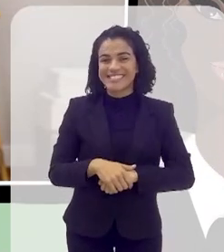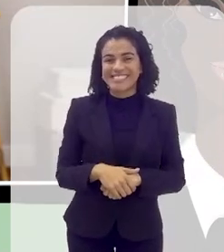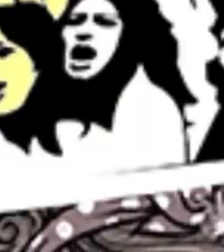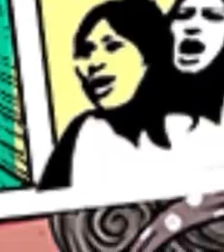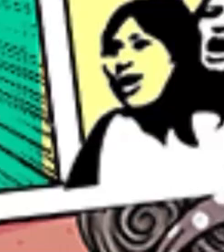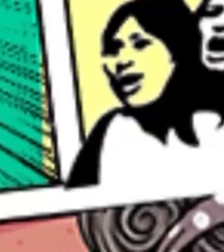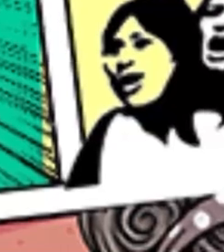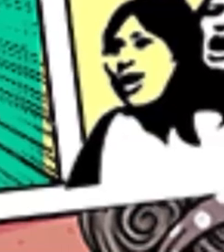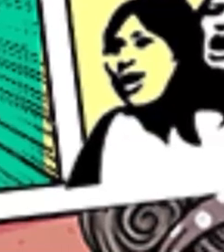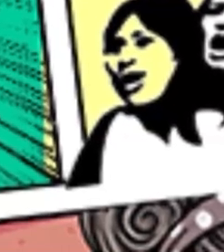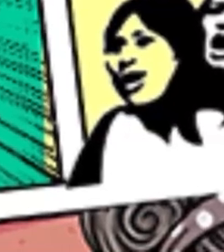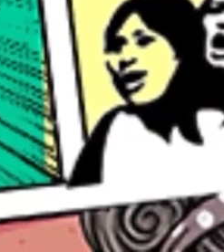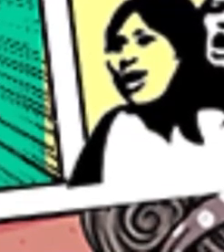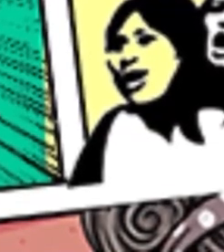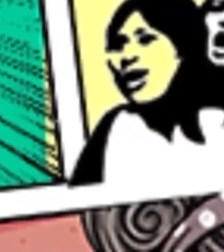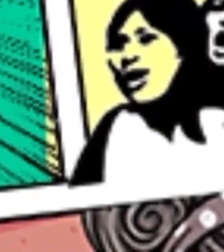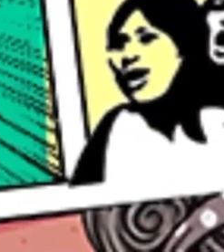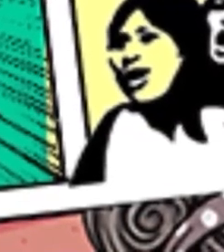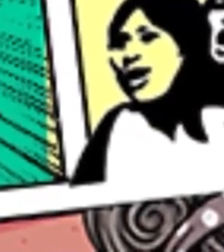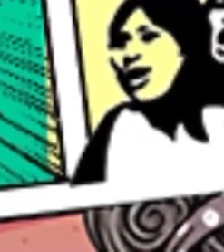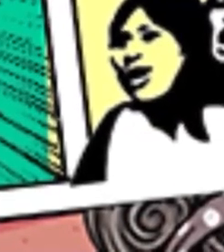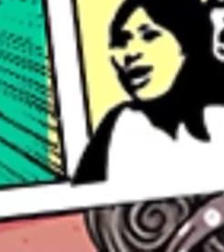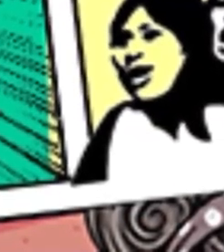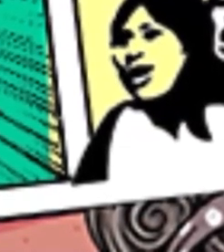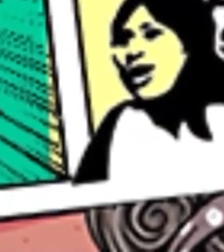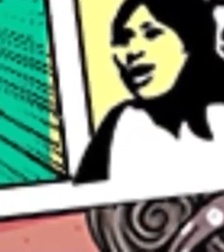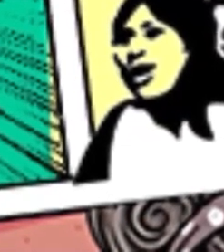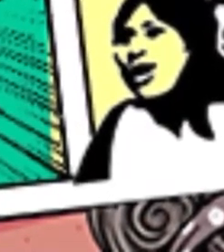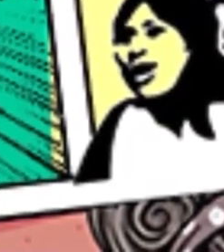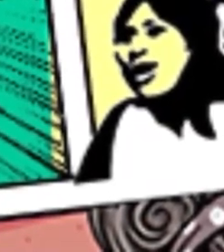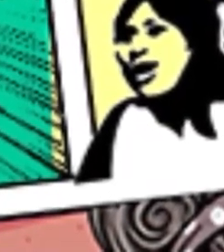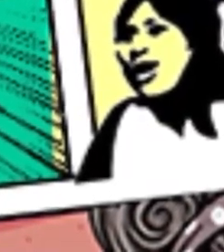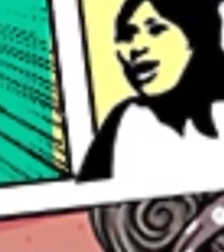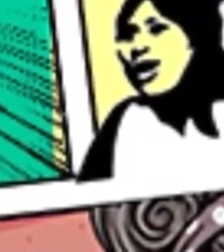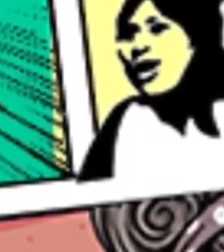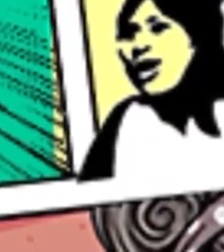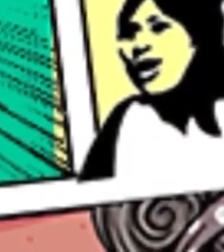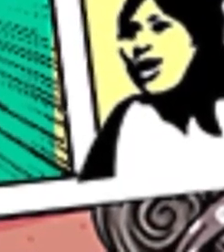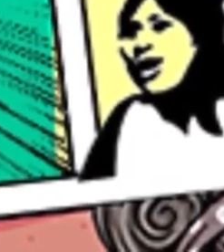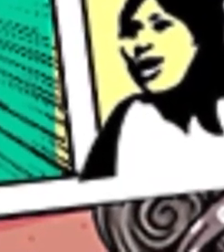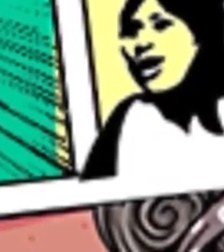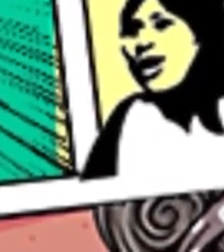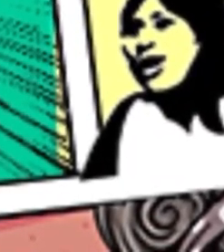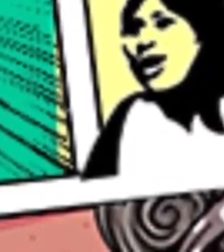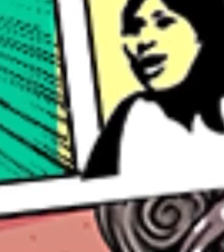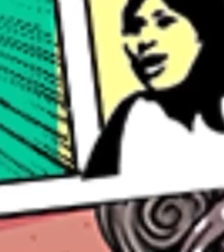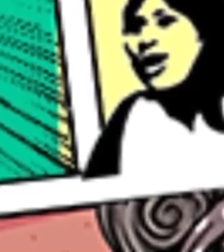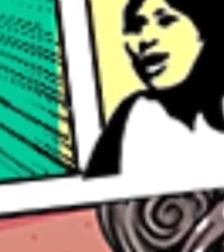esperando. Toda mulher. Toda mulher. Toda mulher. Toda mulher.